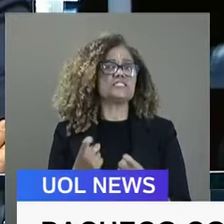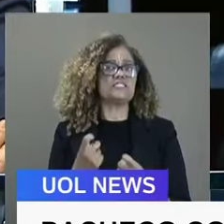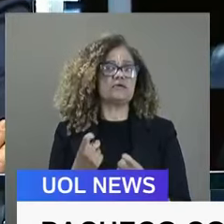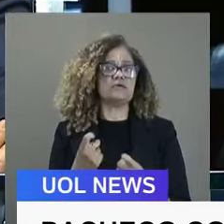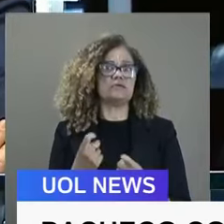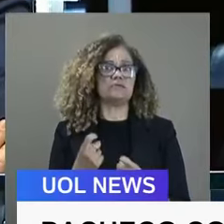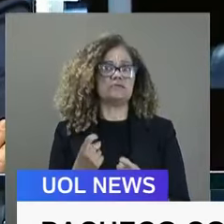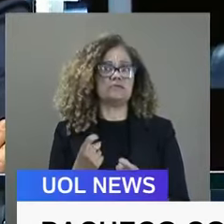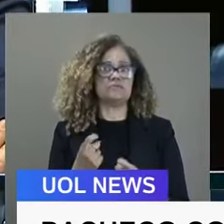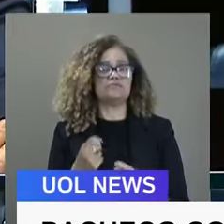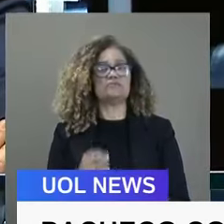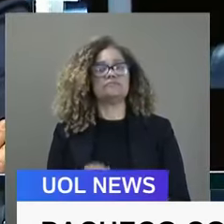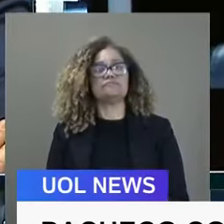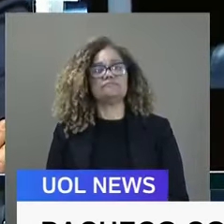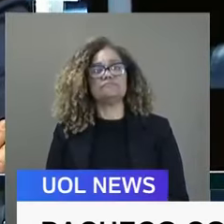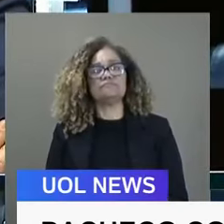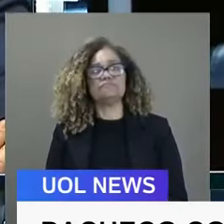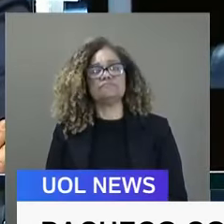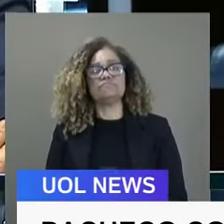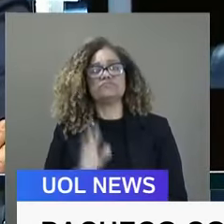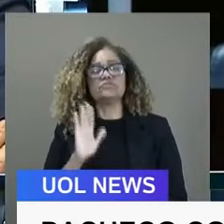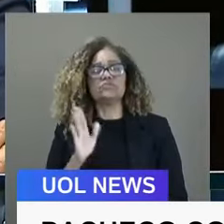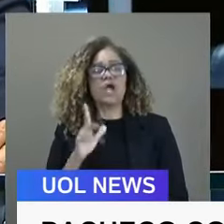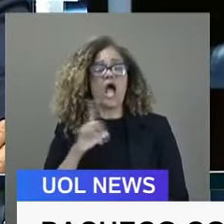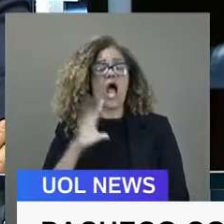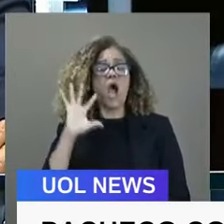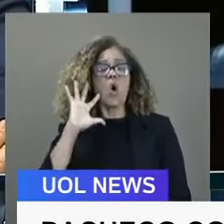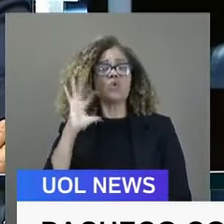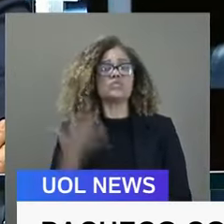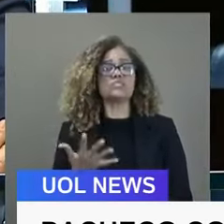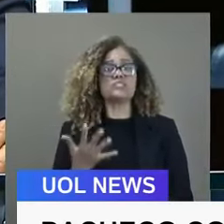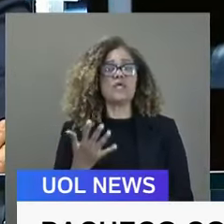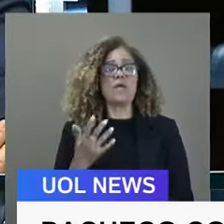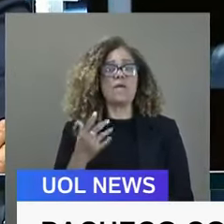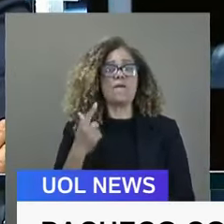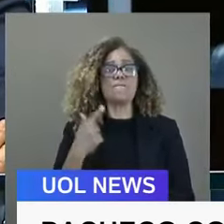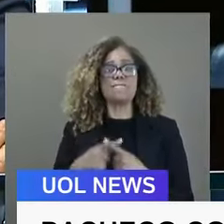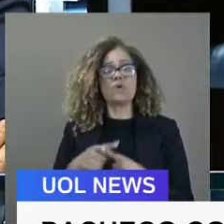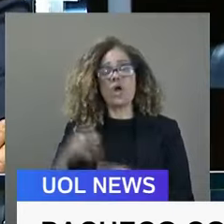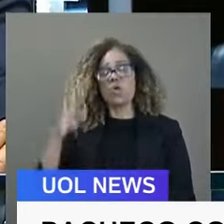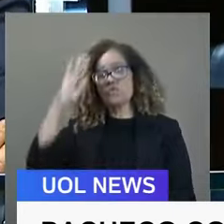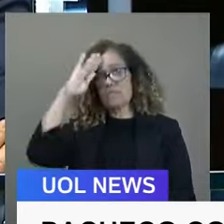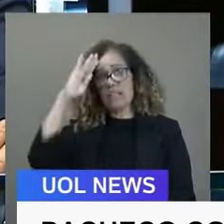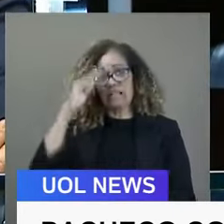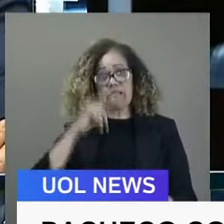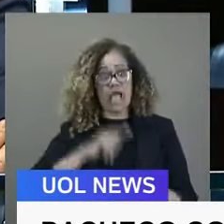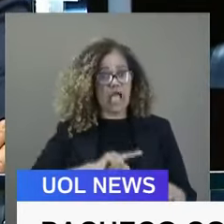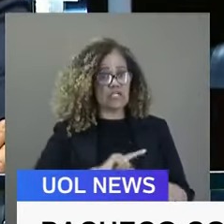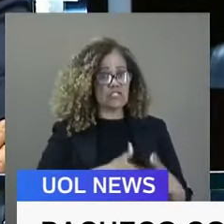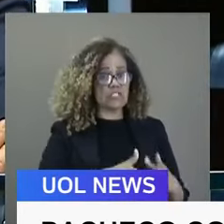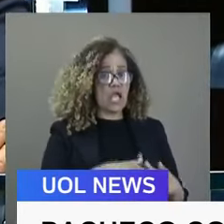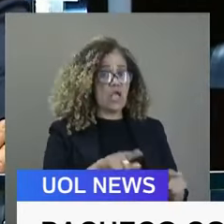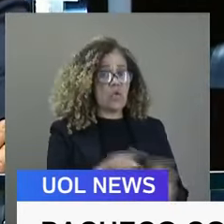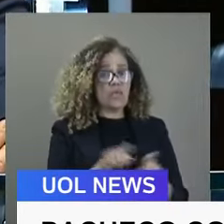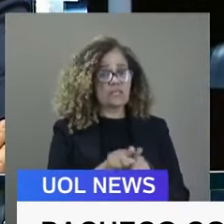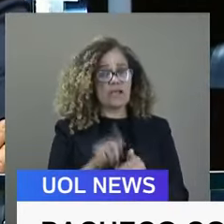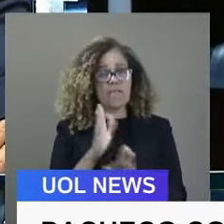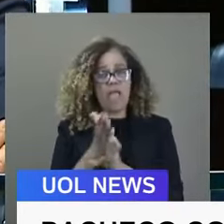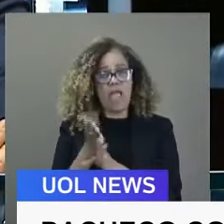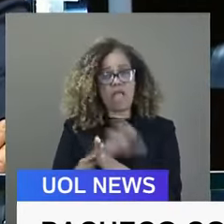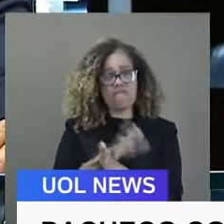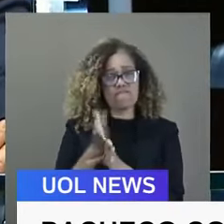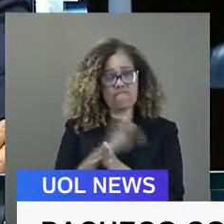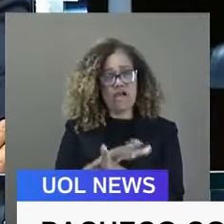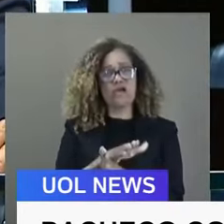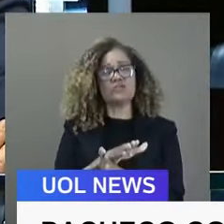excesso que porventura tenha ocorrido na reação militar de Israel na faixa de Gaza.